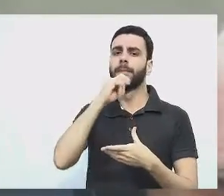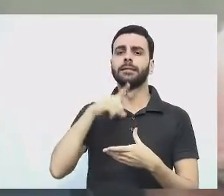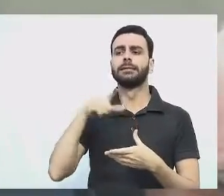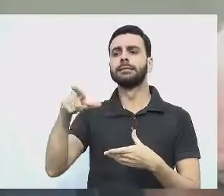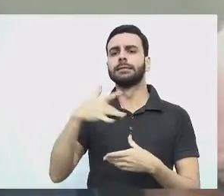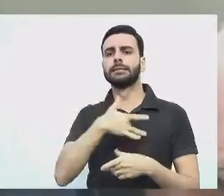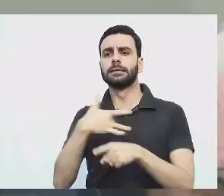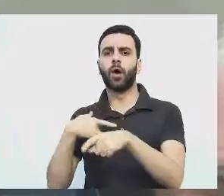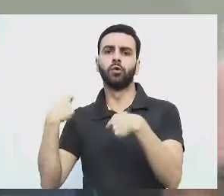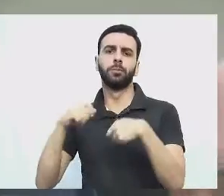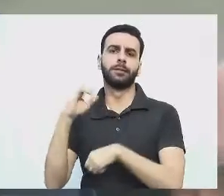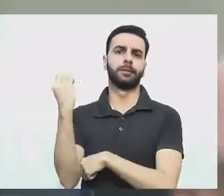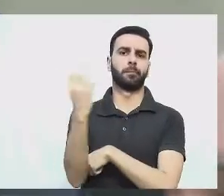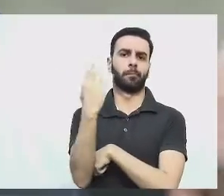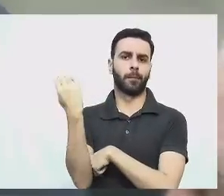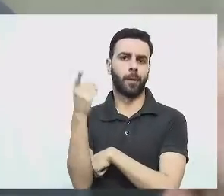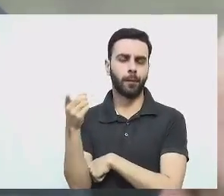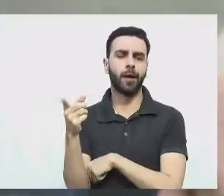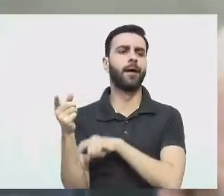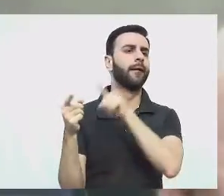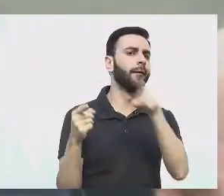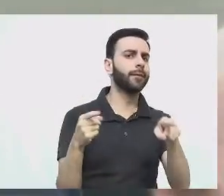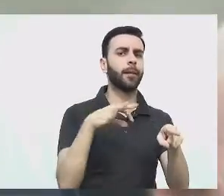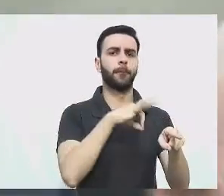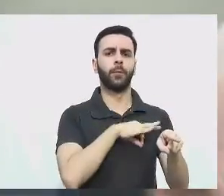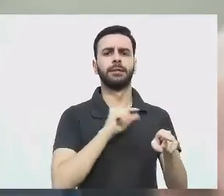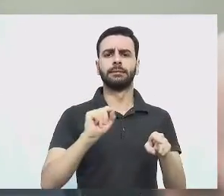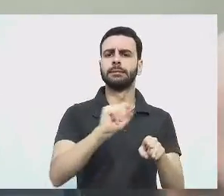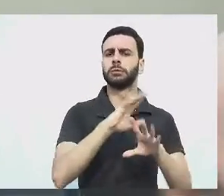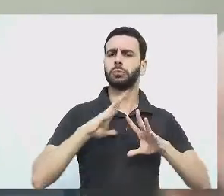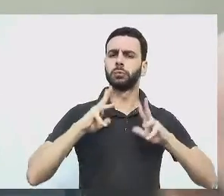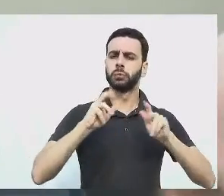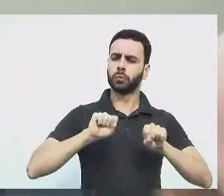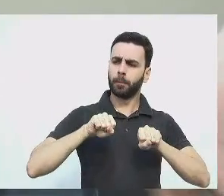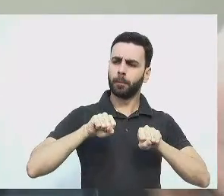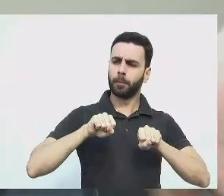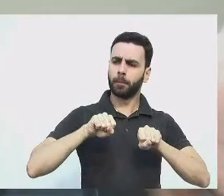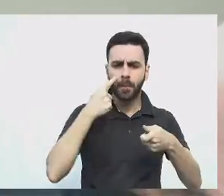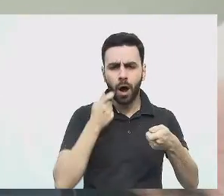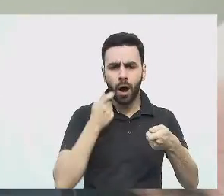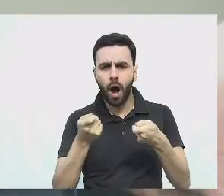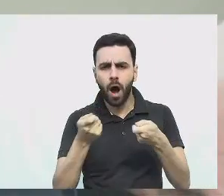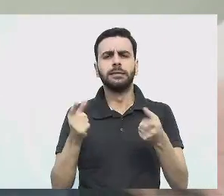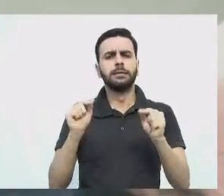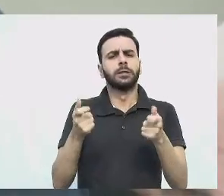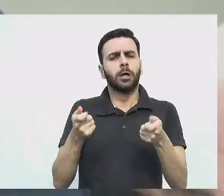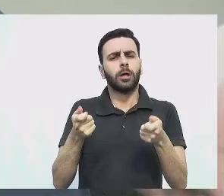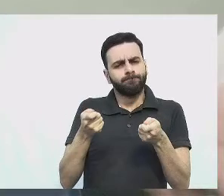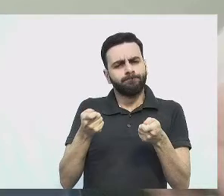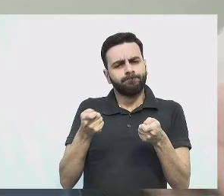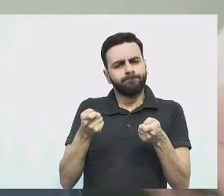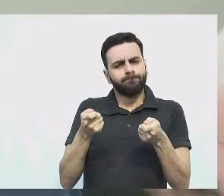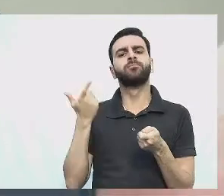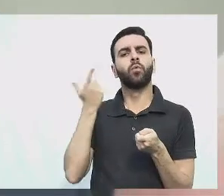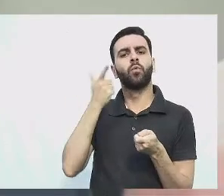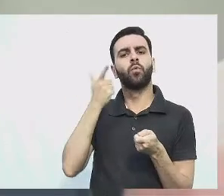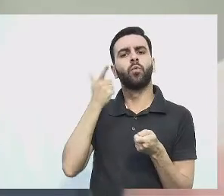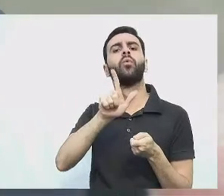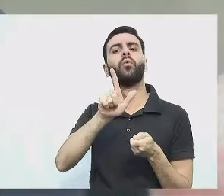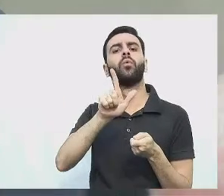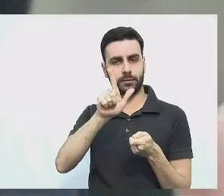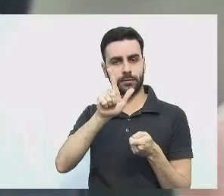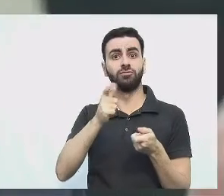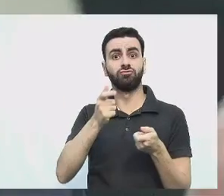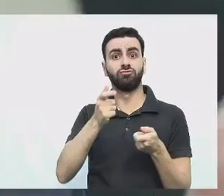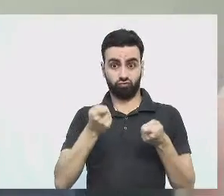de uma ambulância, precisa de coisa, e todos os vereadores aqui se esforçaram da sua maneira, e com a